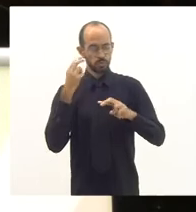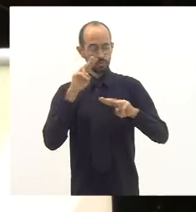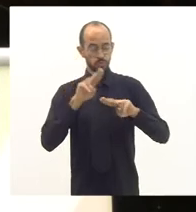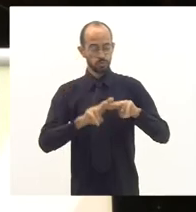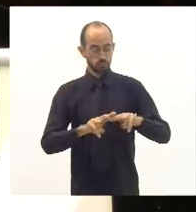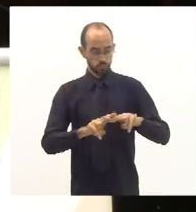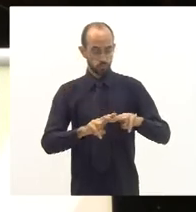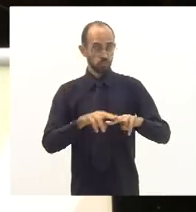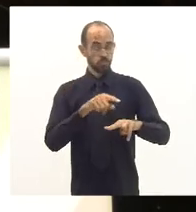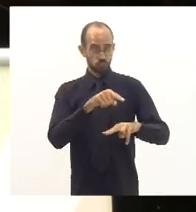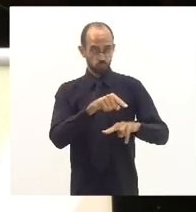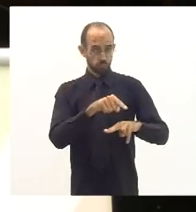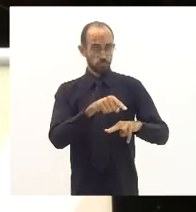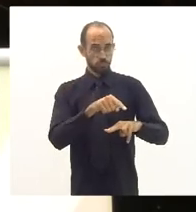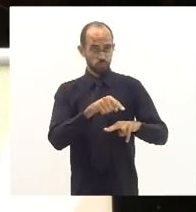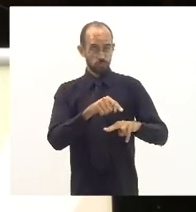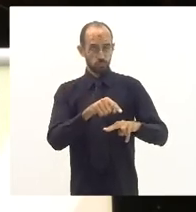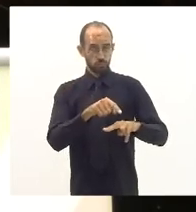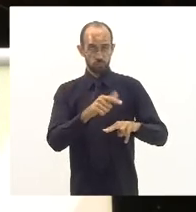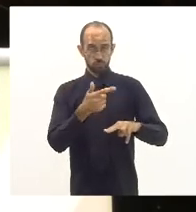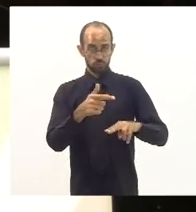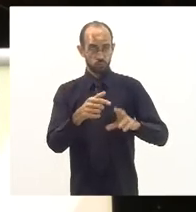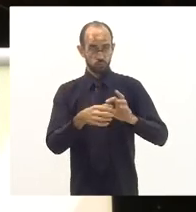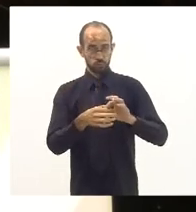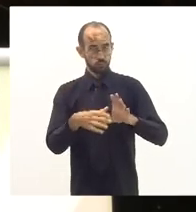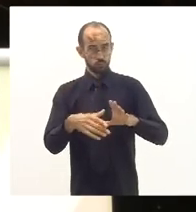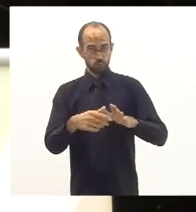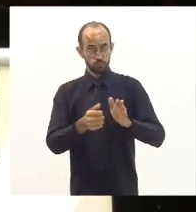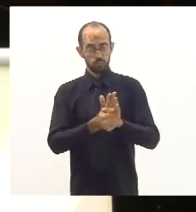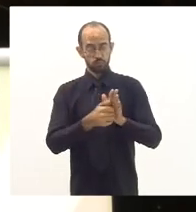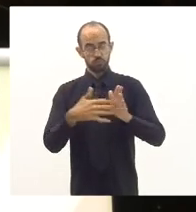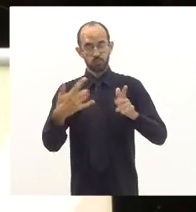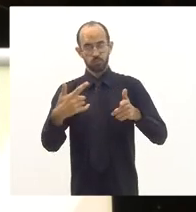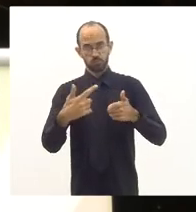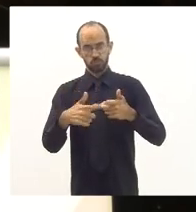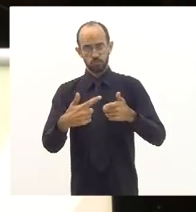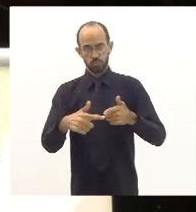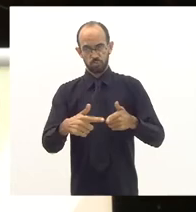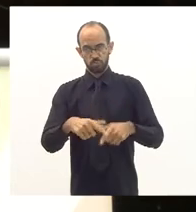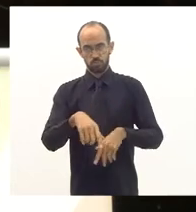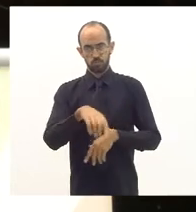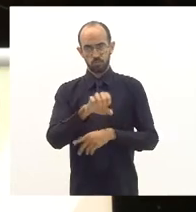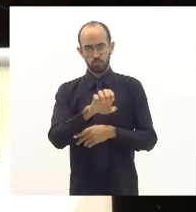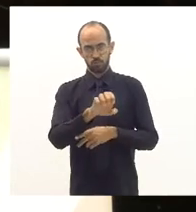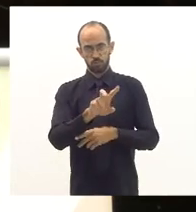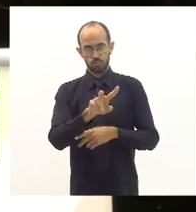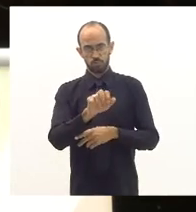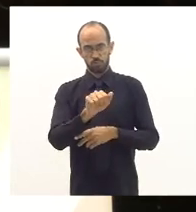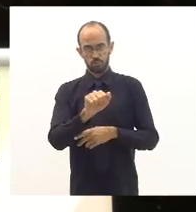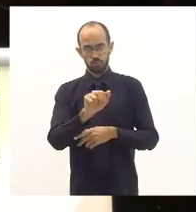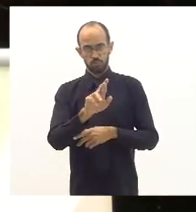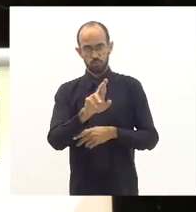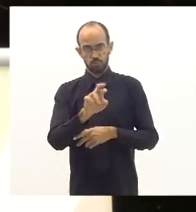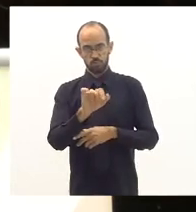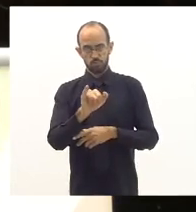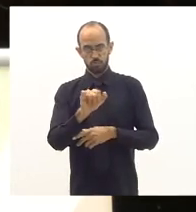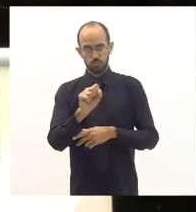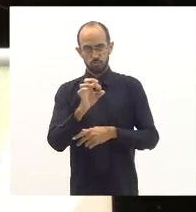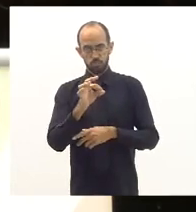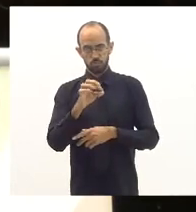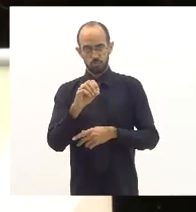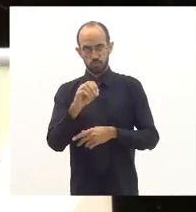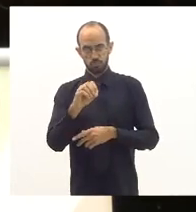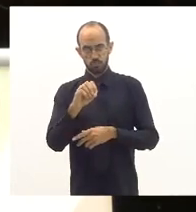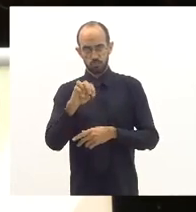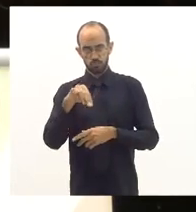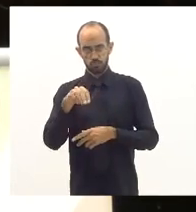de liberdade, porque são várias questões. No Evaristo de Moraes, essa questão, quando nós estivemos lá